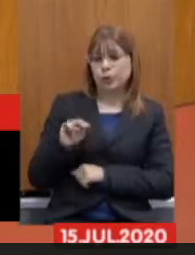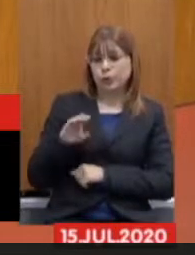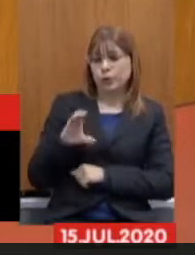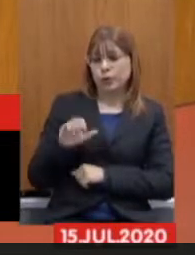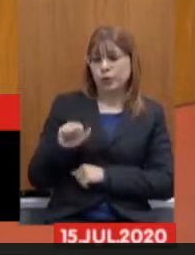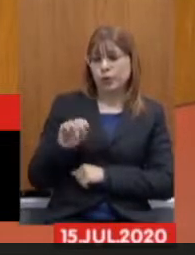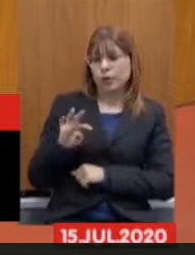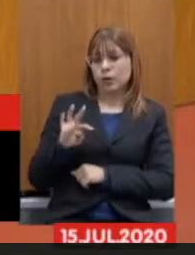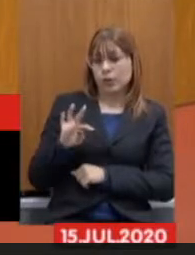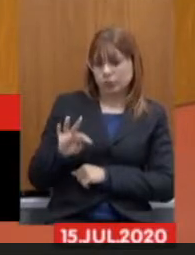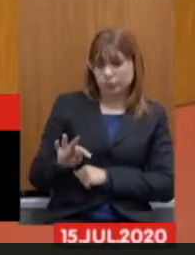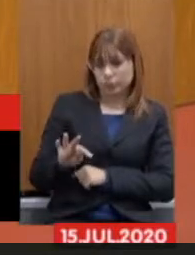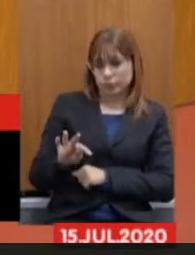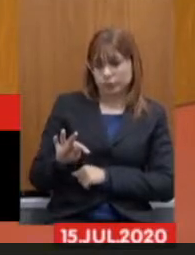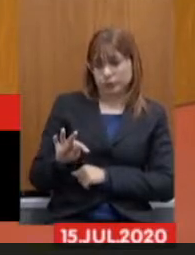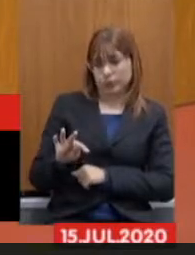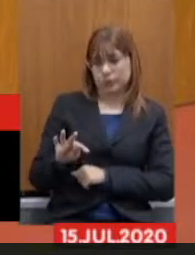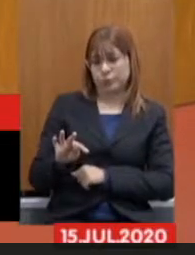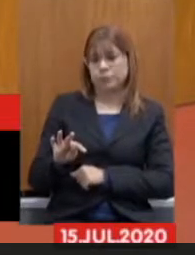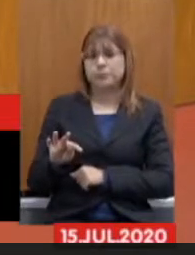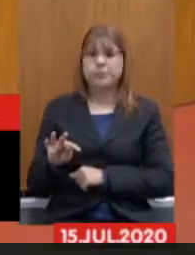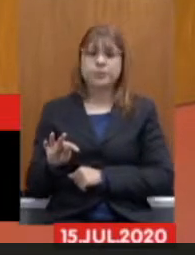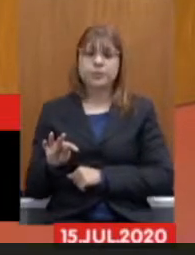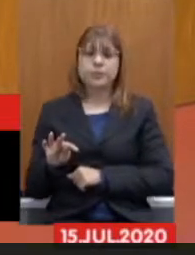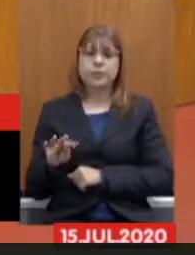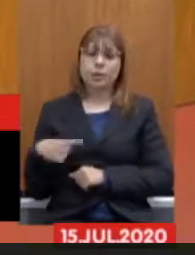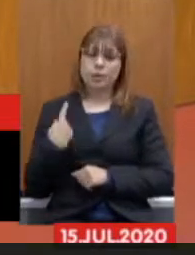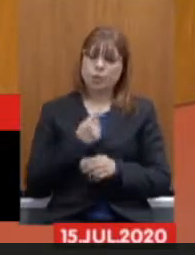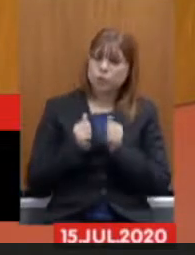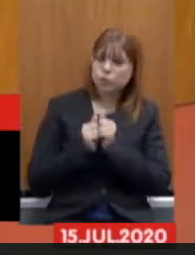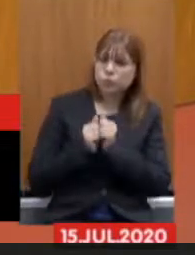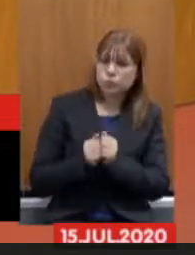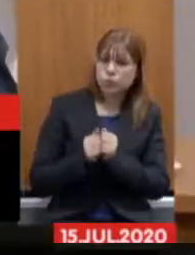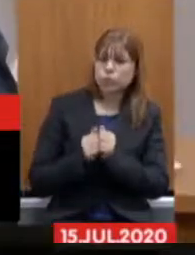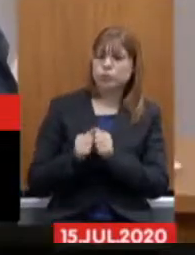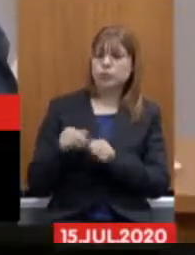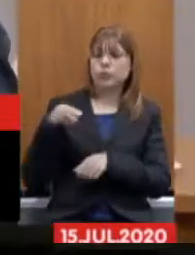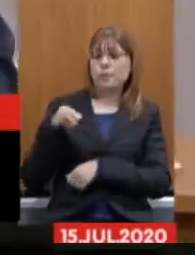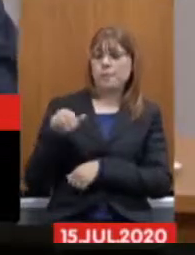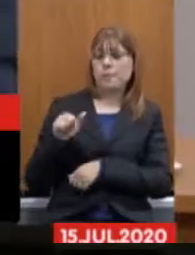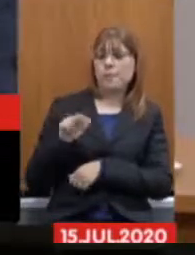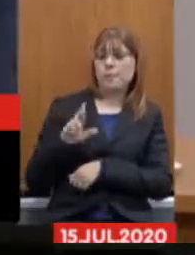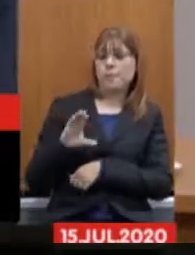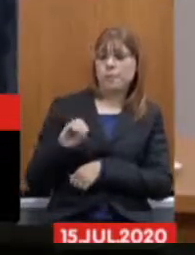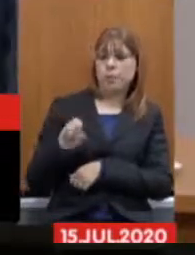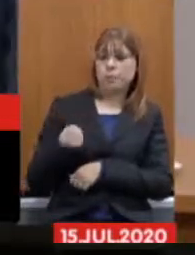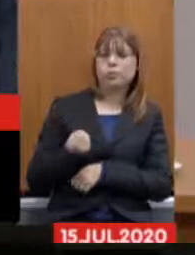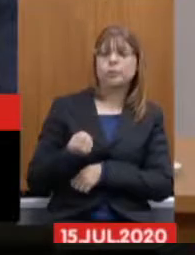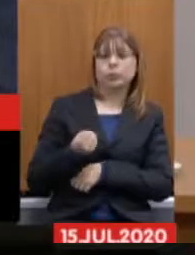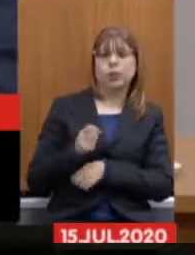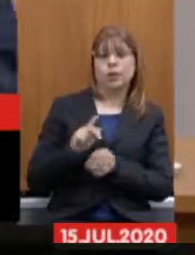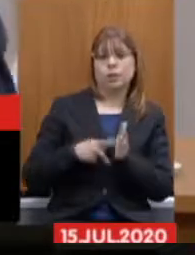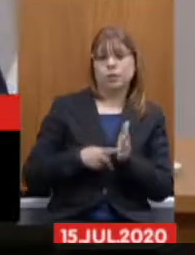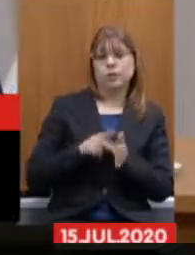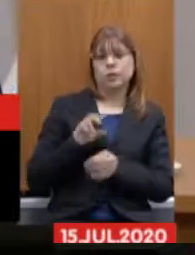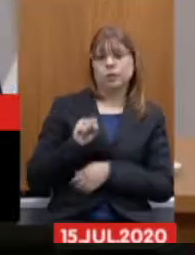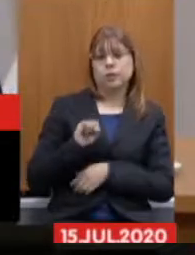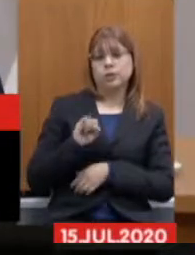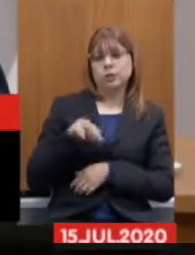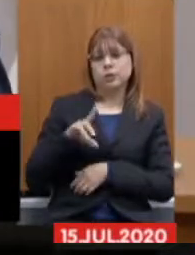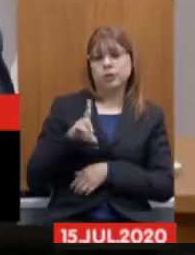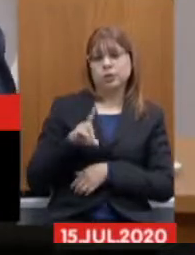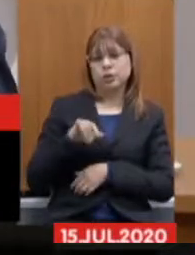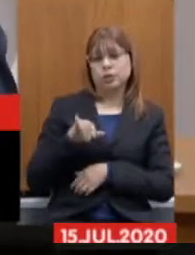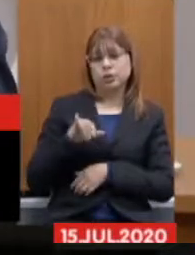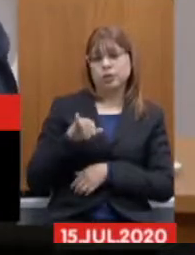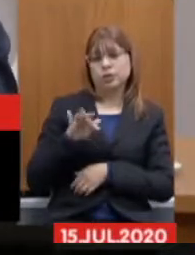forno mineiro das carreiras típicas de estado estamos juntos lá o marcos que tá ali comigo do sindifisco eu o dr